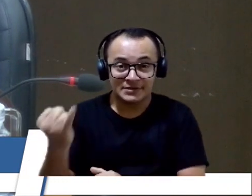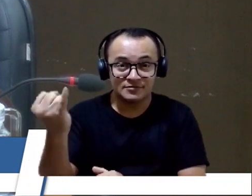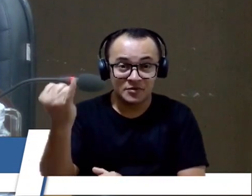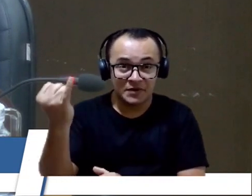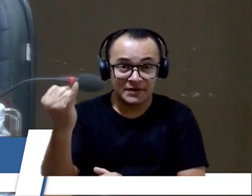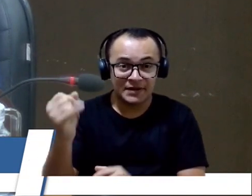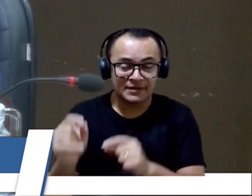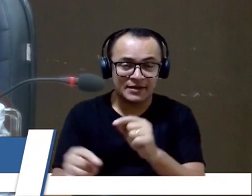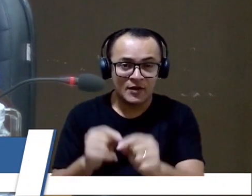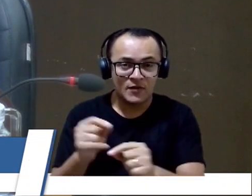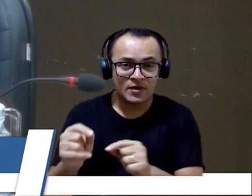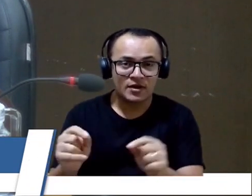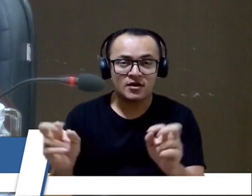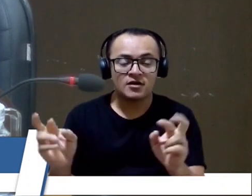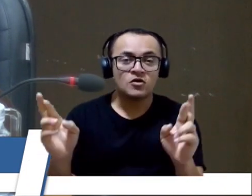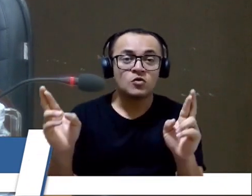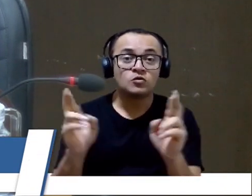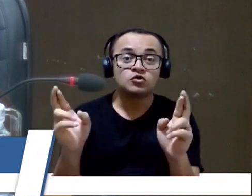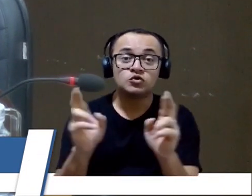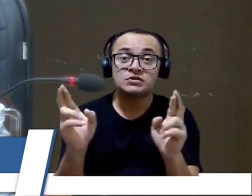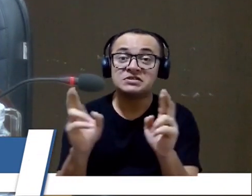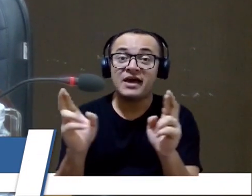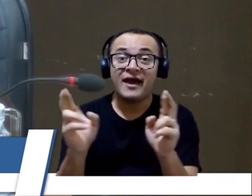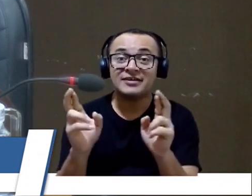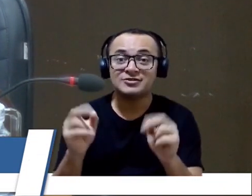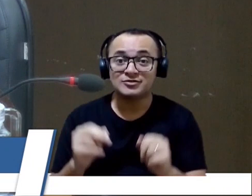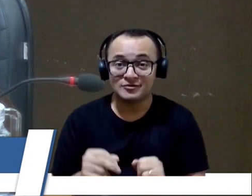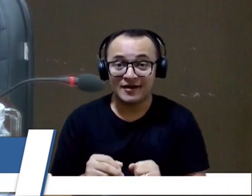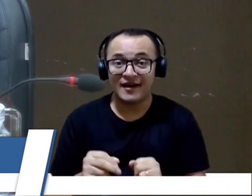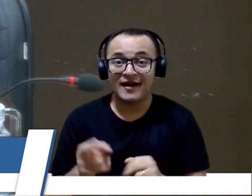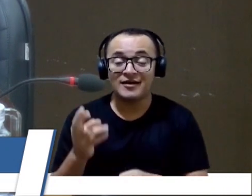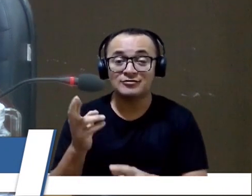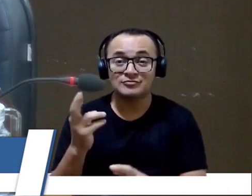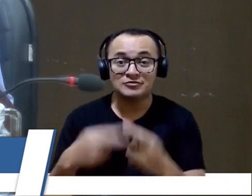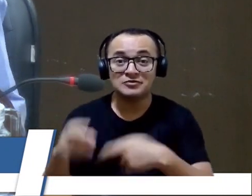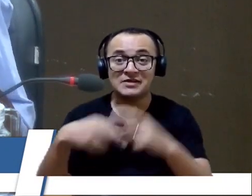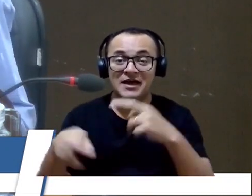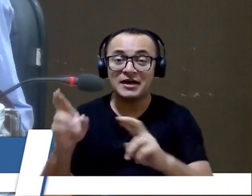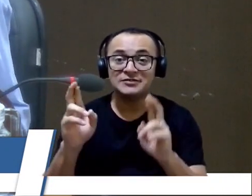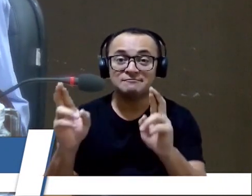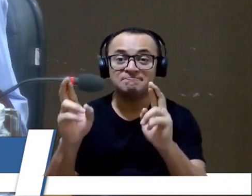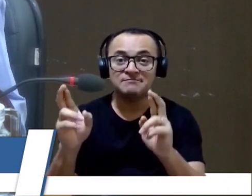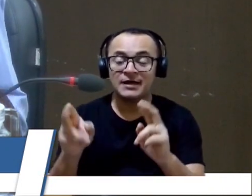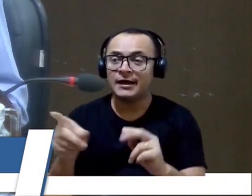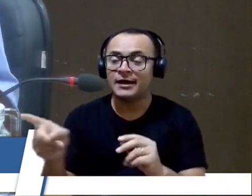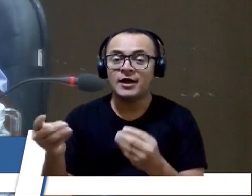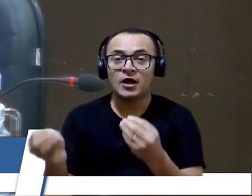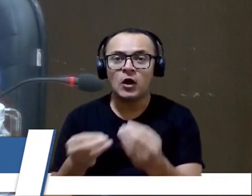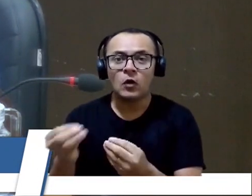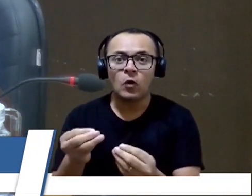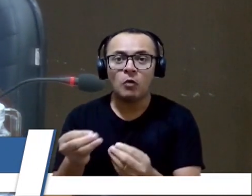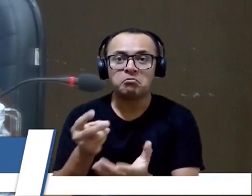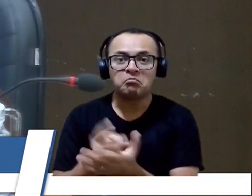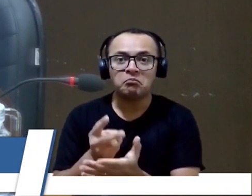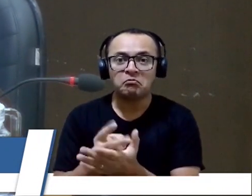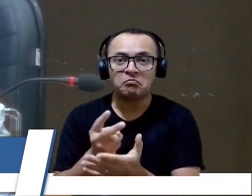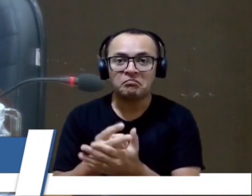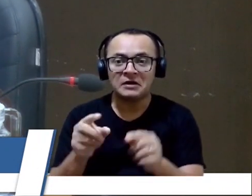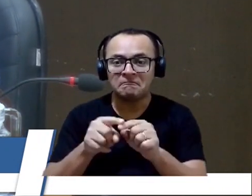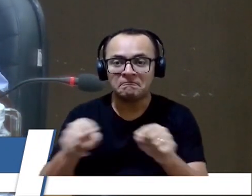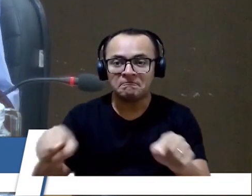sucesso que eles obtiveram, eles ainda mantêm o seu escritório